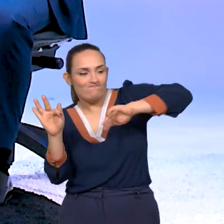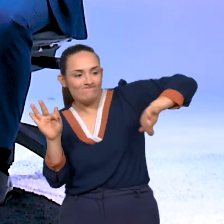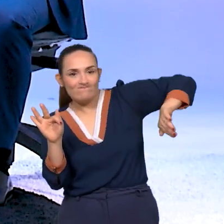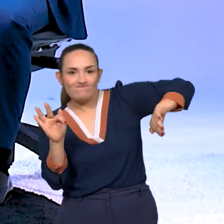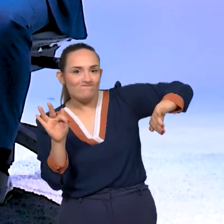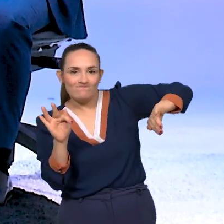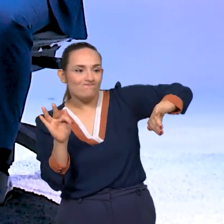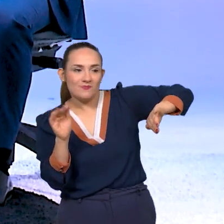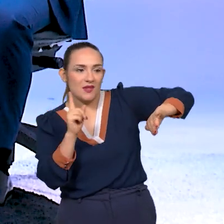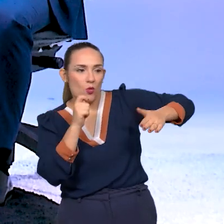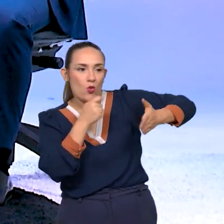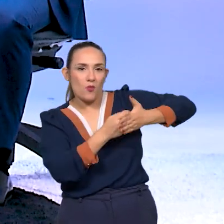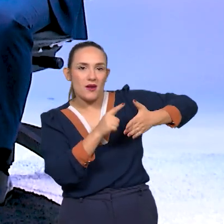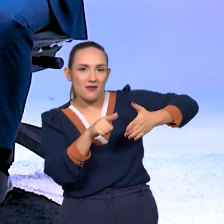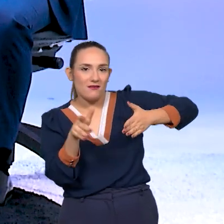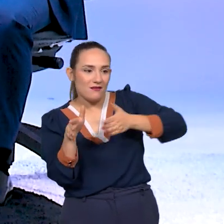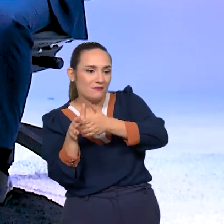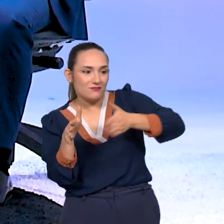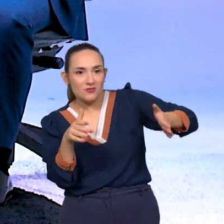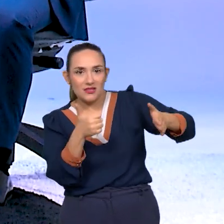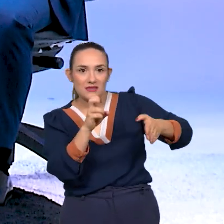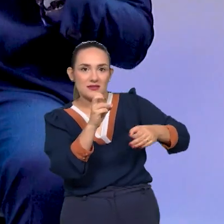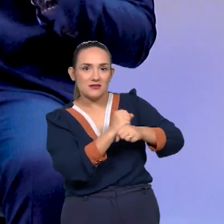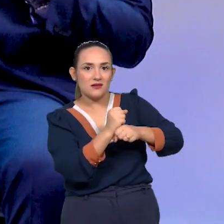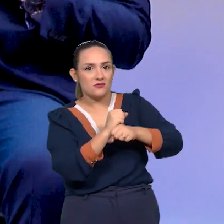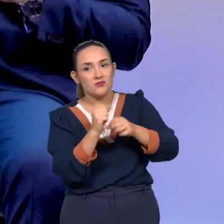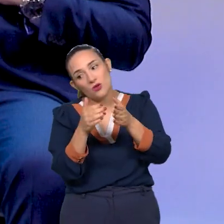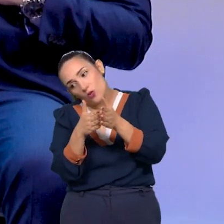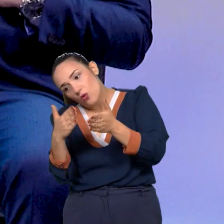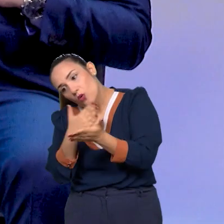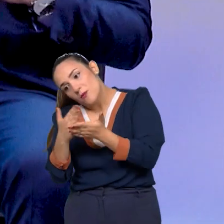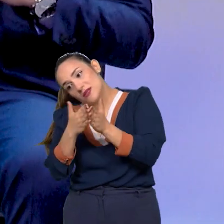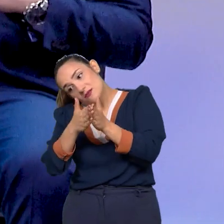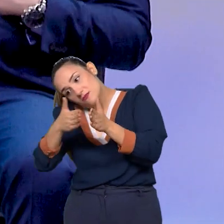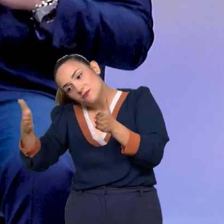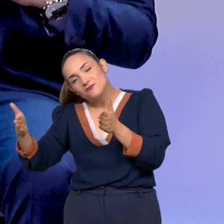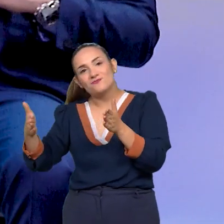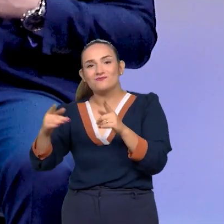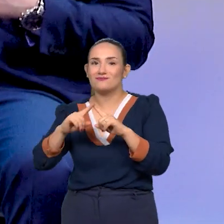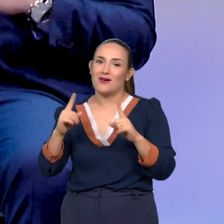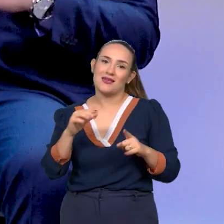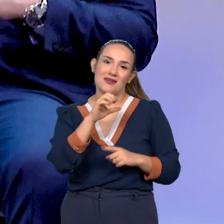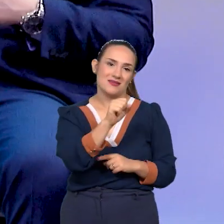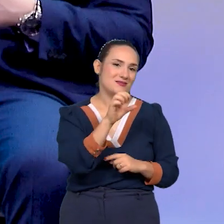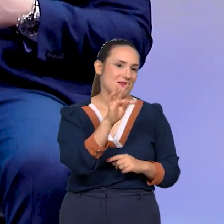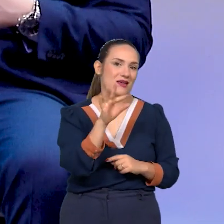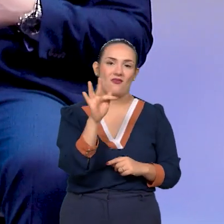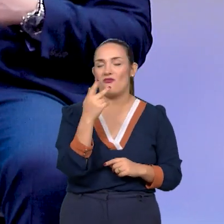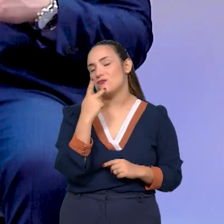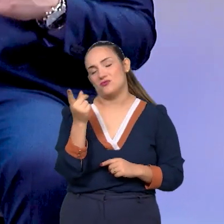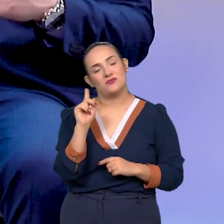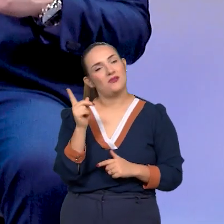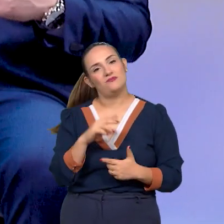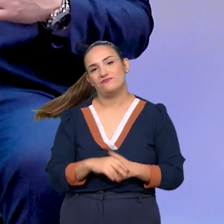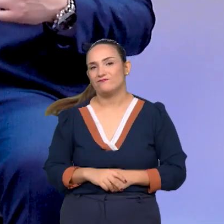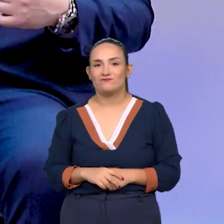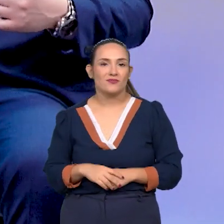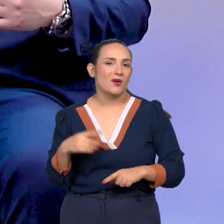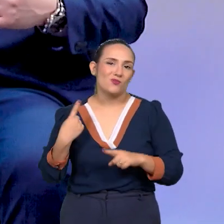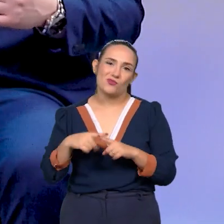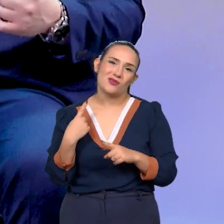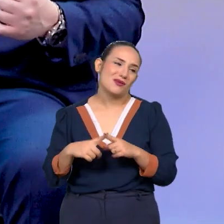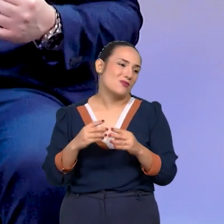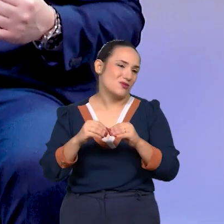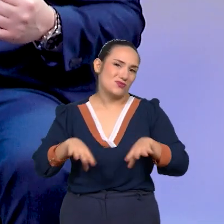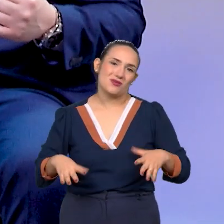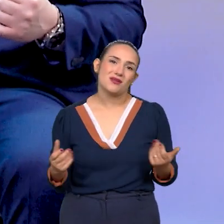que o STF entendeu que não porque ele entendeu que essa ideia da relação de Trato sucessivo ela já tá positivada desde